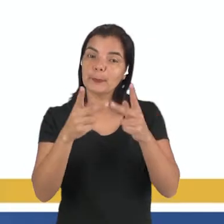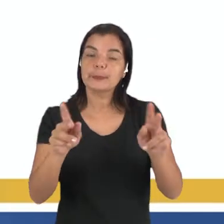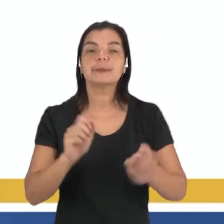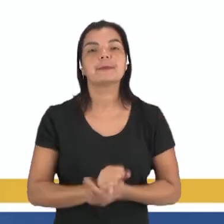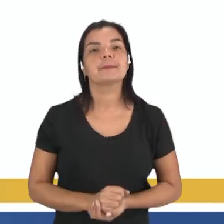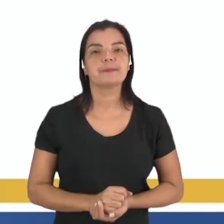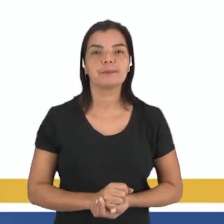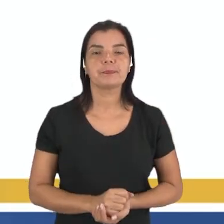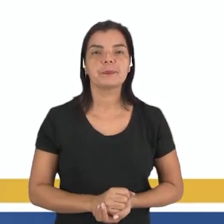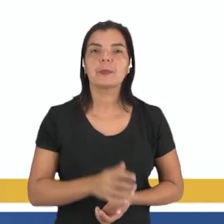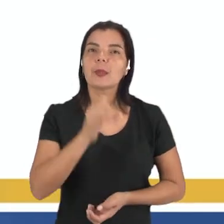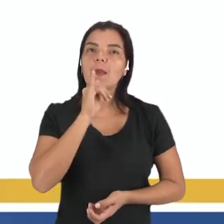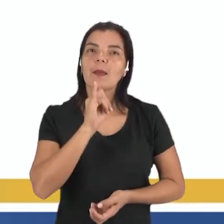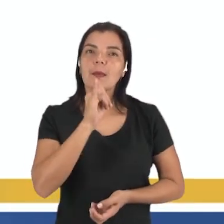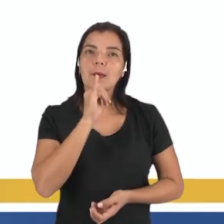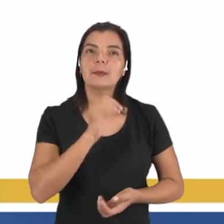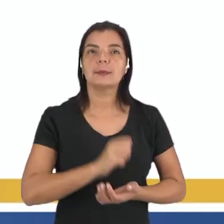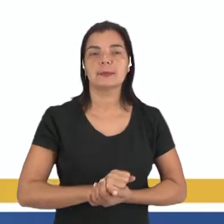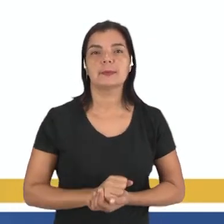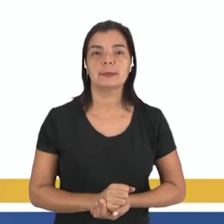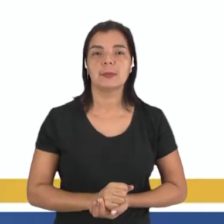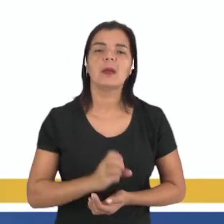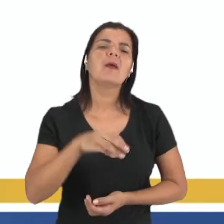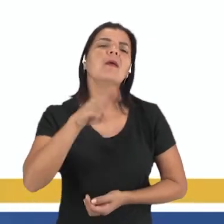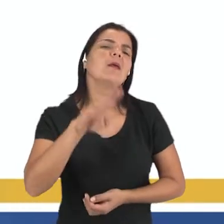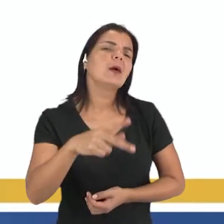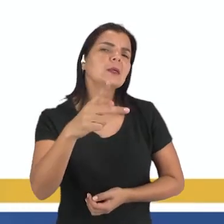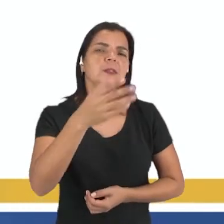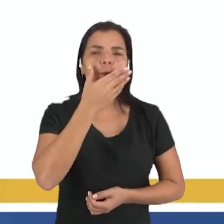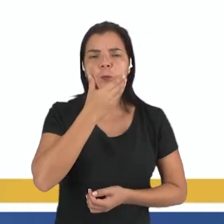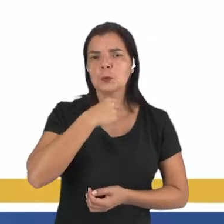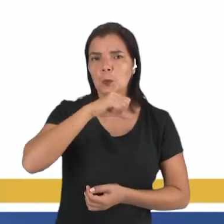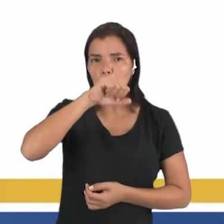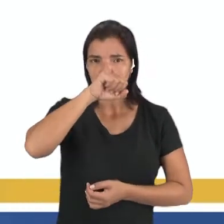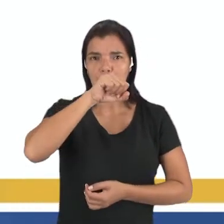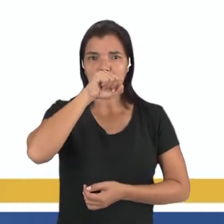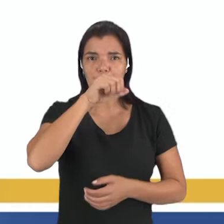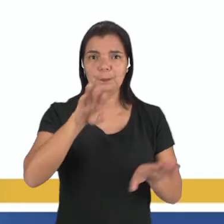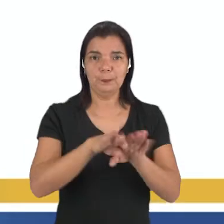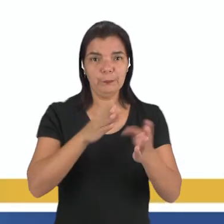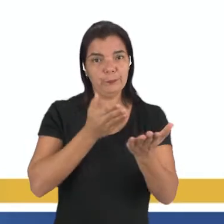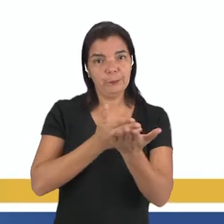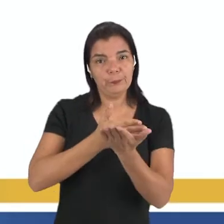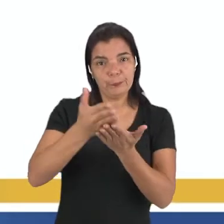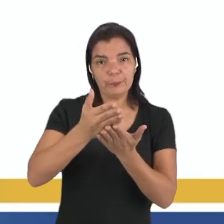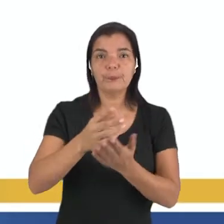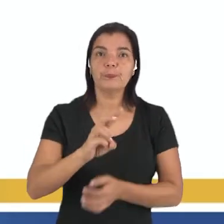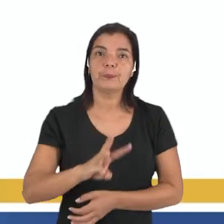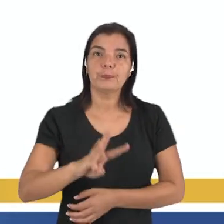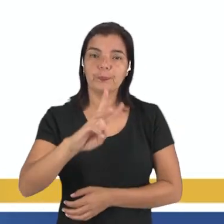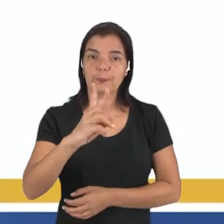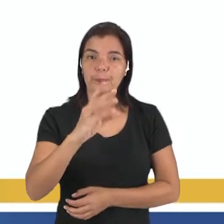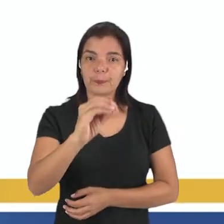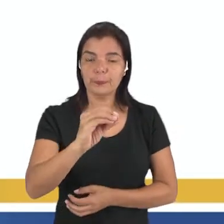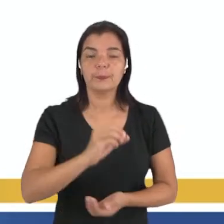exemplos aí. Who's your father? Quem é o seu pai? Essa pergunta começou com who, né? Então, quando você